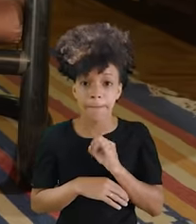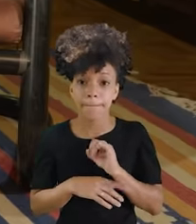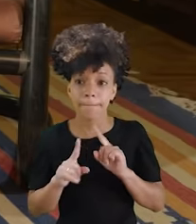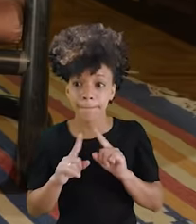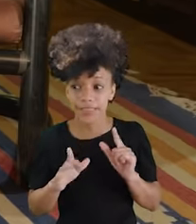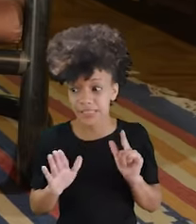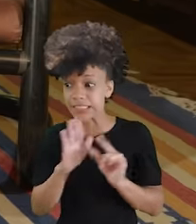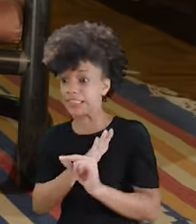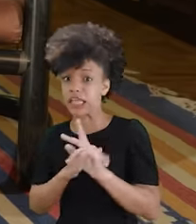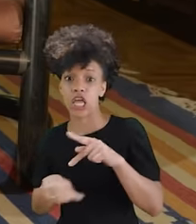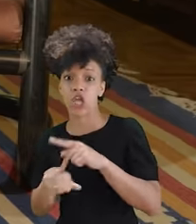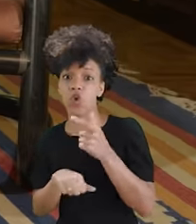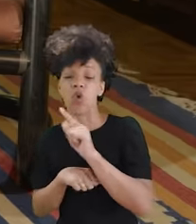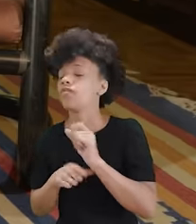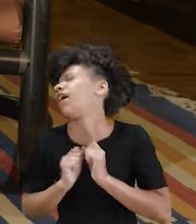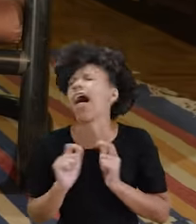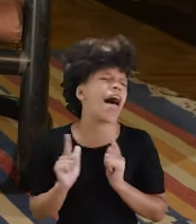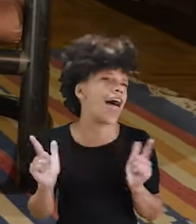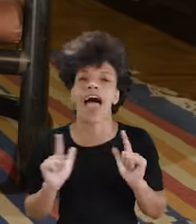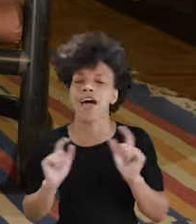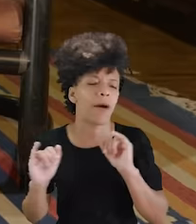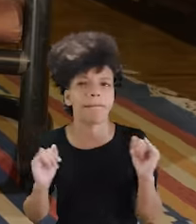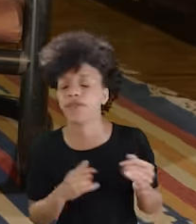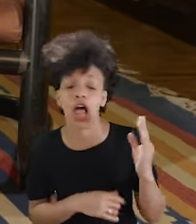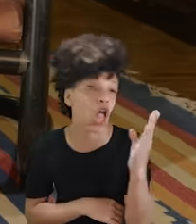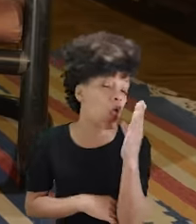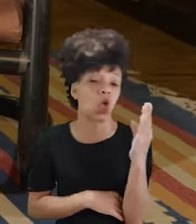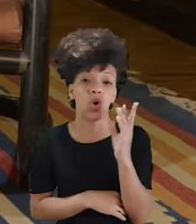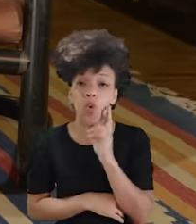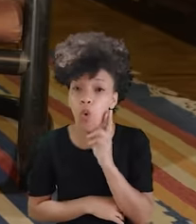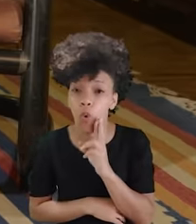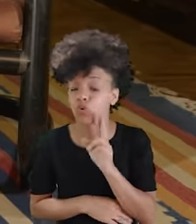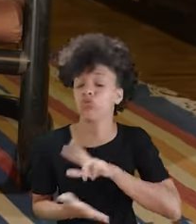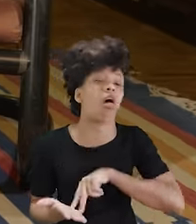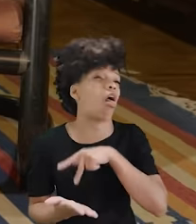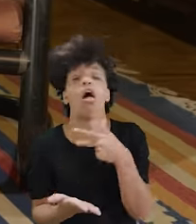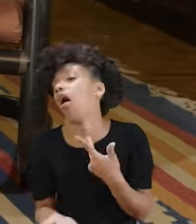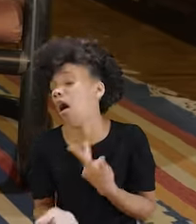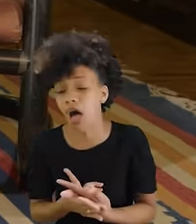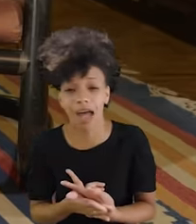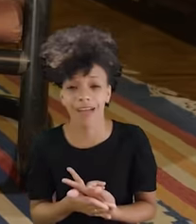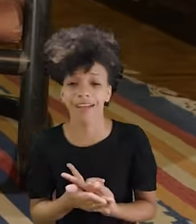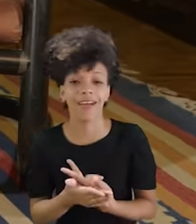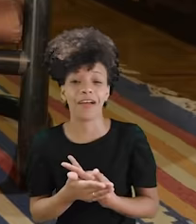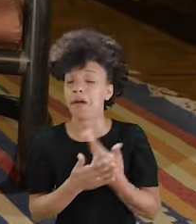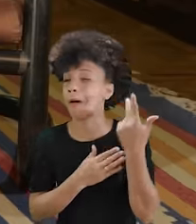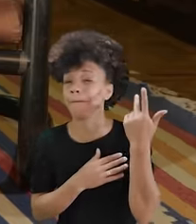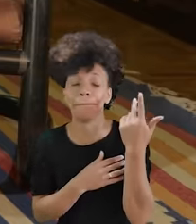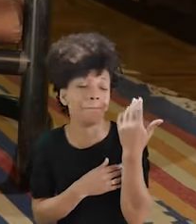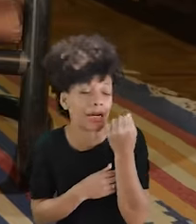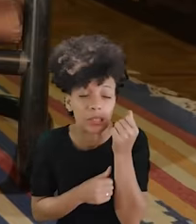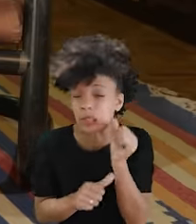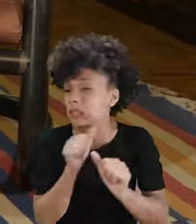saiu de uma prisão eu sei lá agora vou aproveitar e é brother e quer tomar cachaça fica roxo cai no chão porque